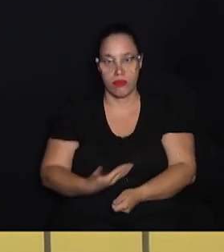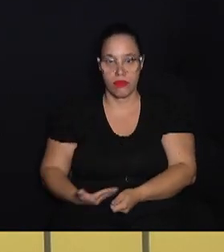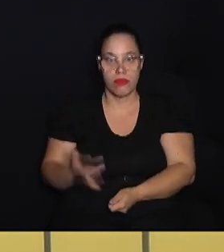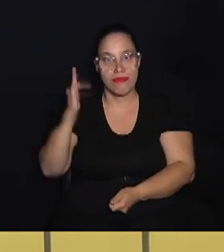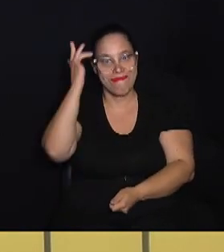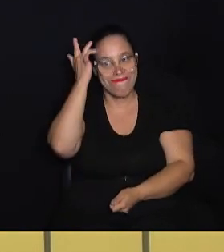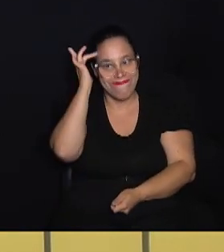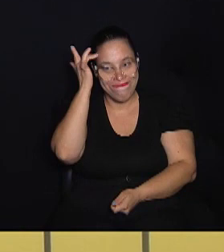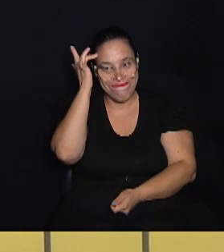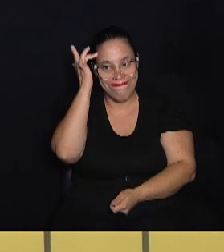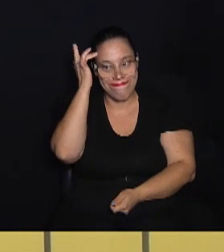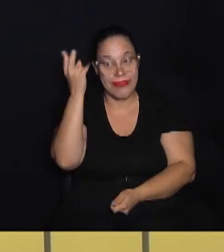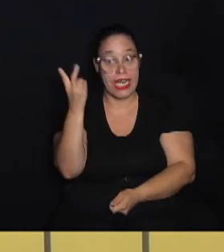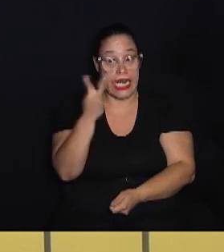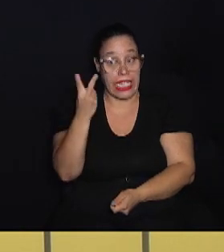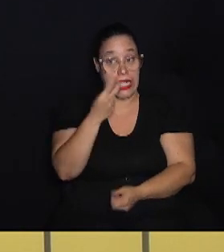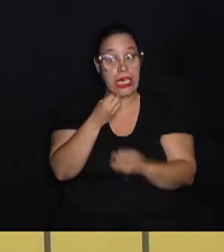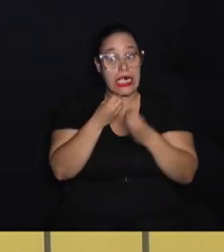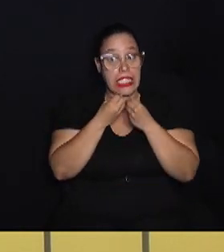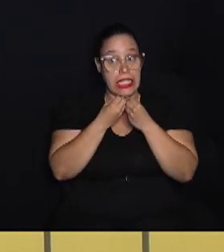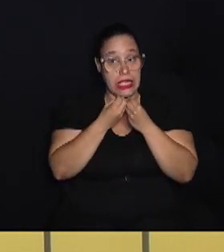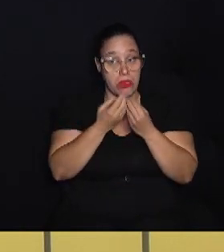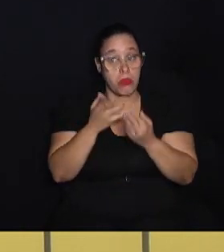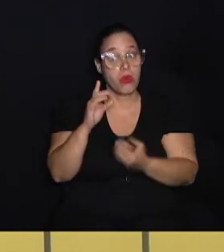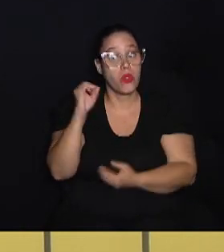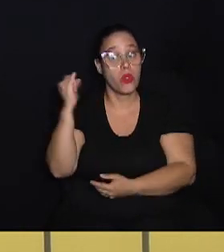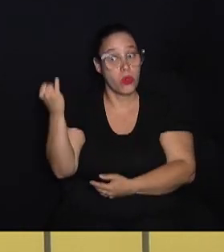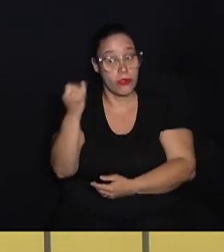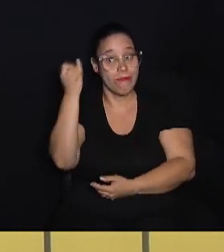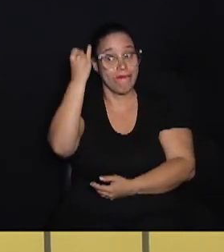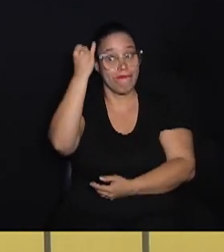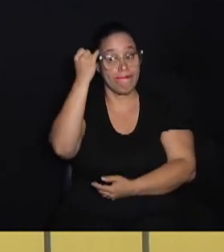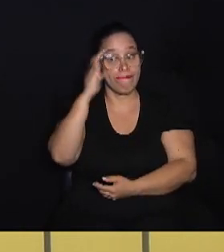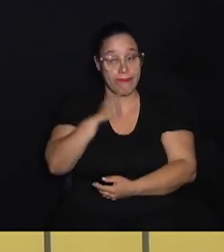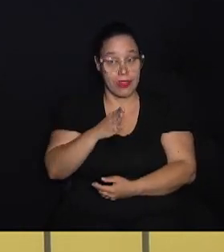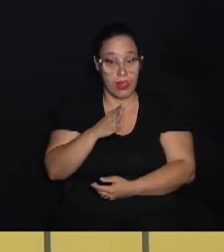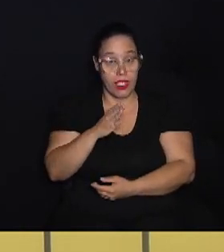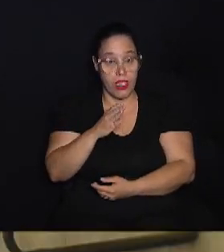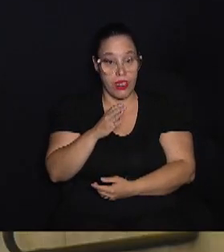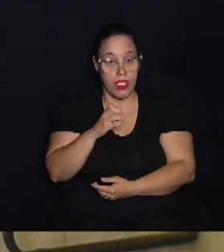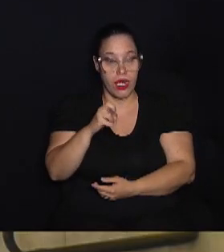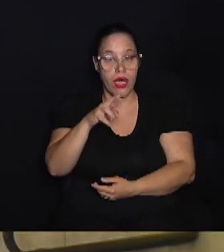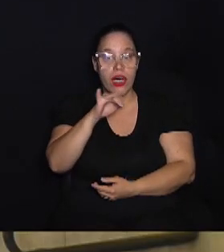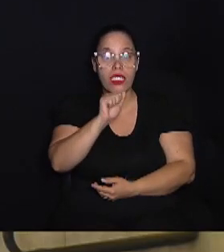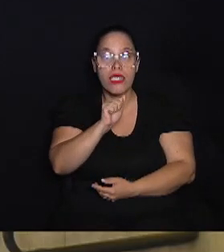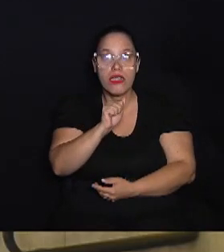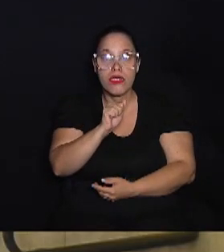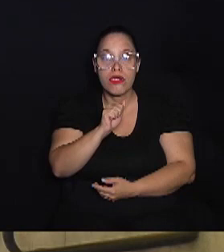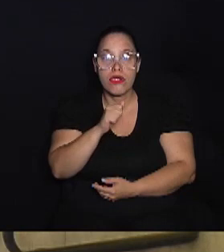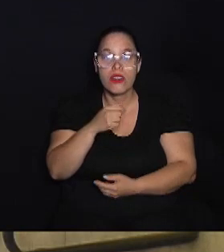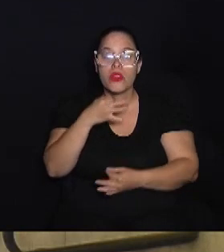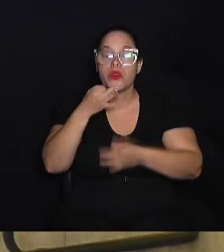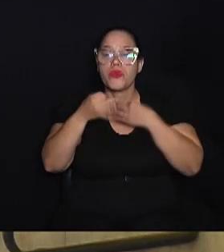que essas duas são muito importantes. Certo, Anne. E na sua opinião, o que a gente pode pensar em termos